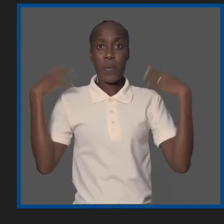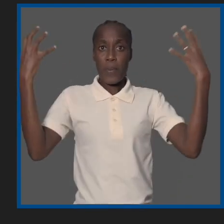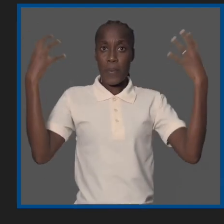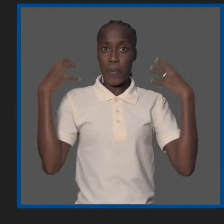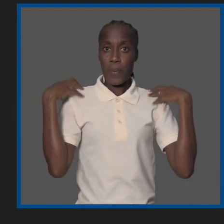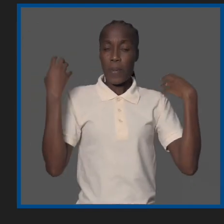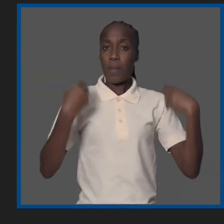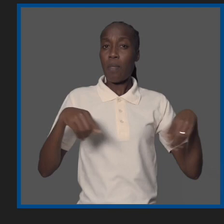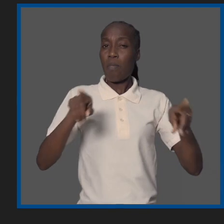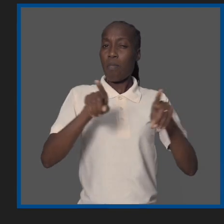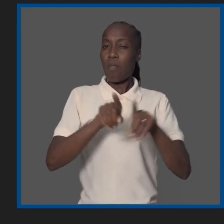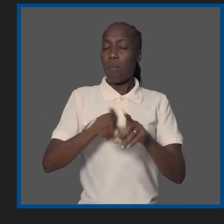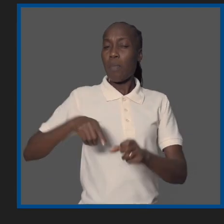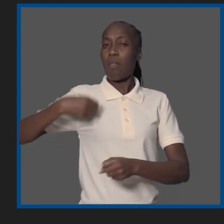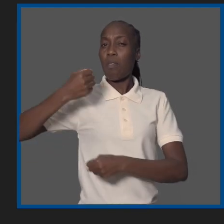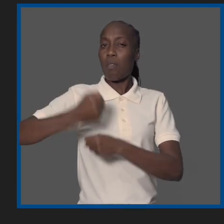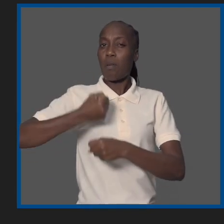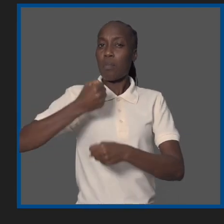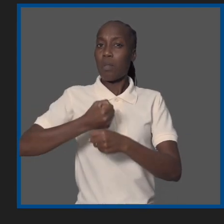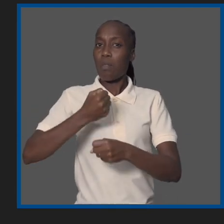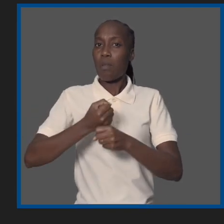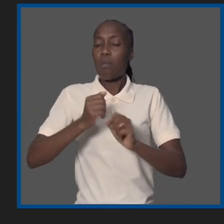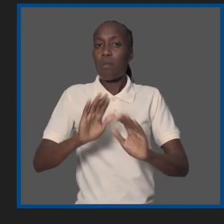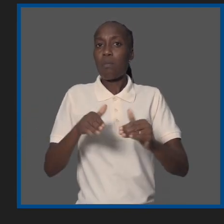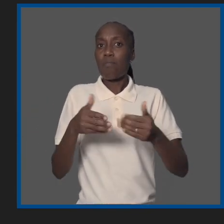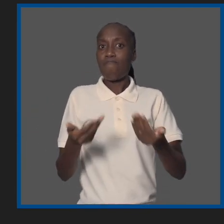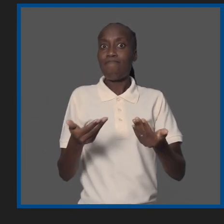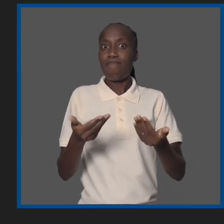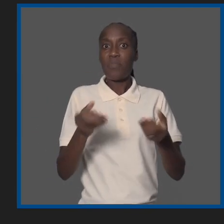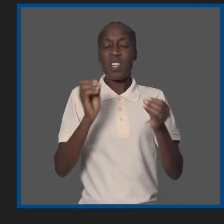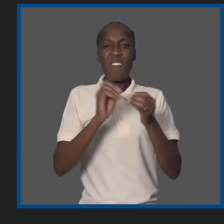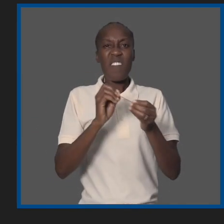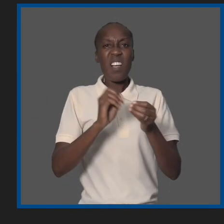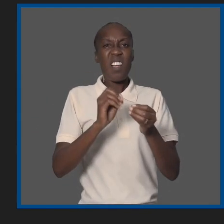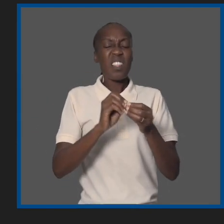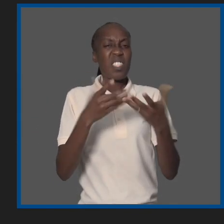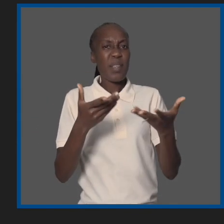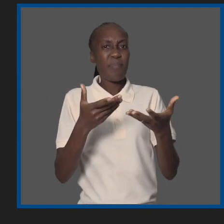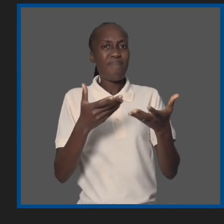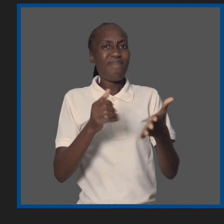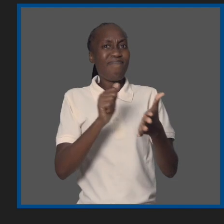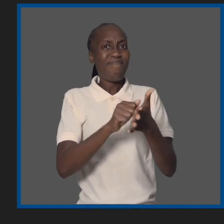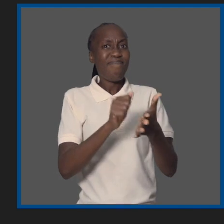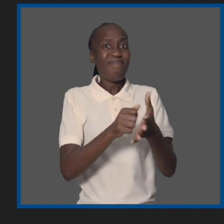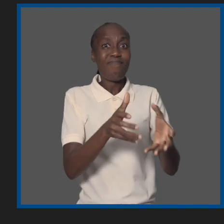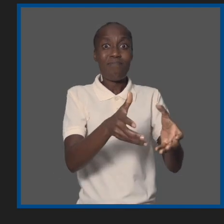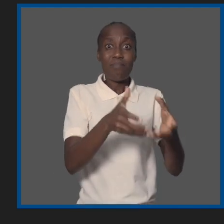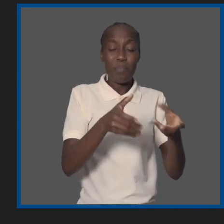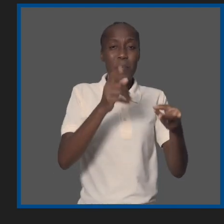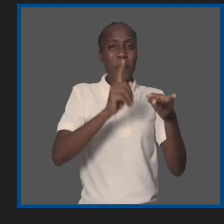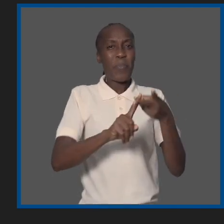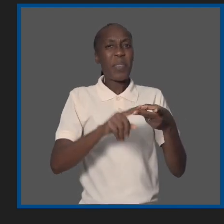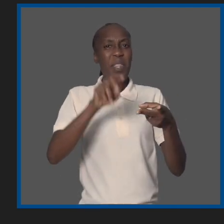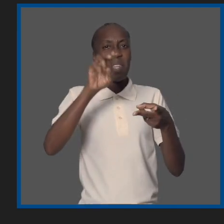a ortopedia, estamos a falar com a neurocirurgia e muitas outras enfermarias, principalmente quando temos doentes internados, em que precisamos de